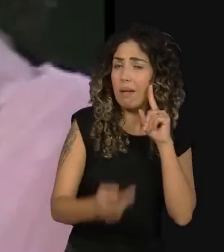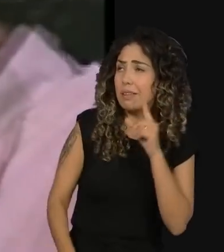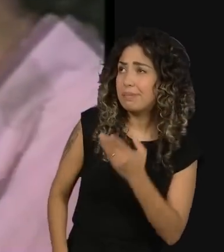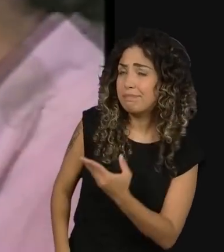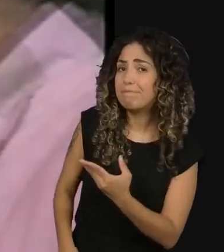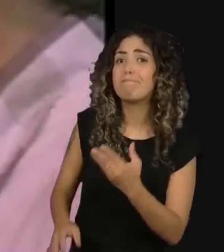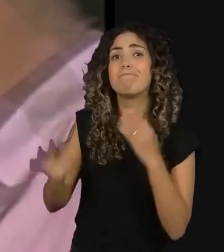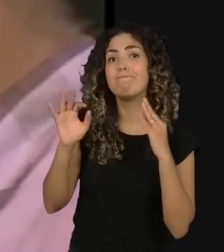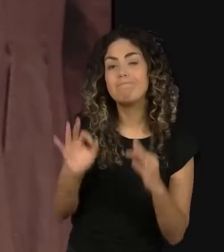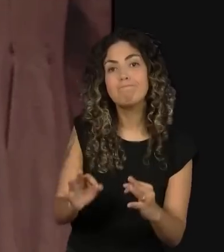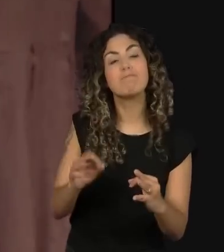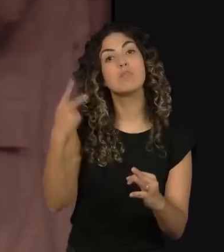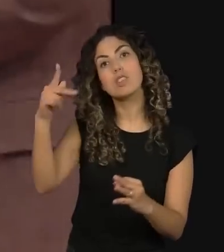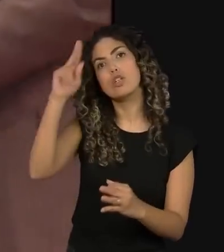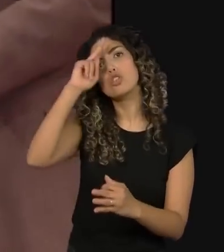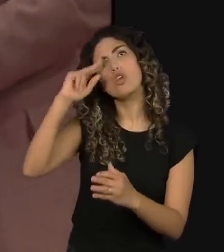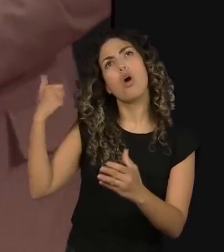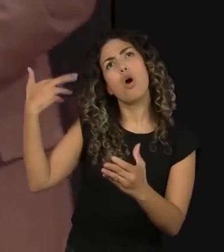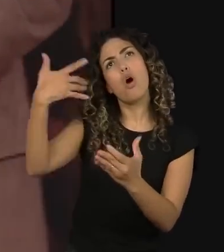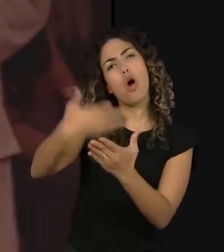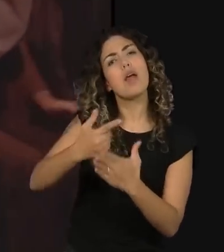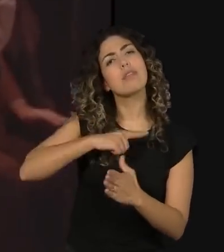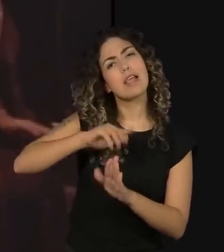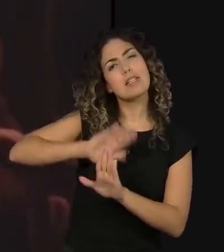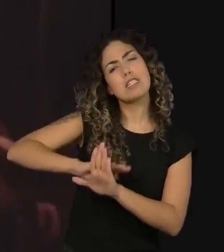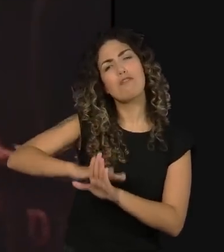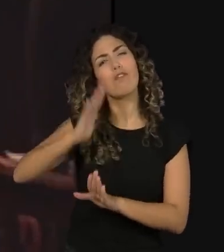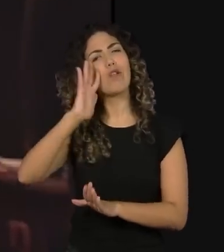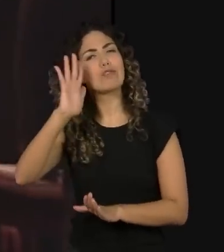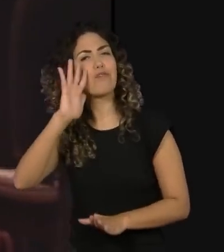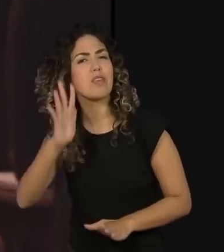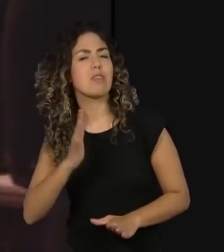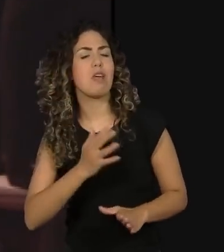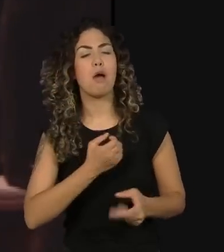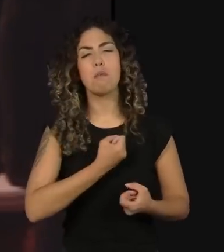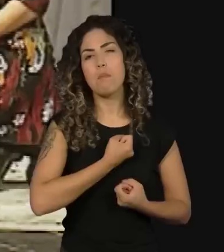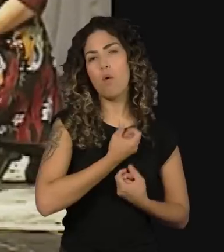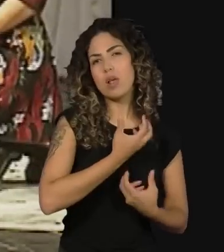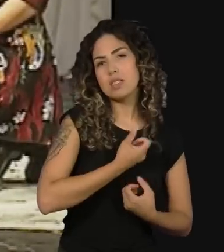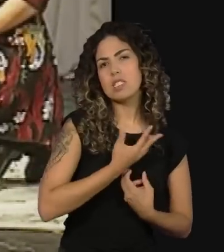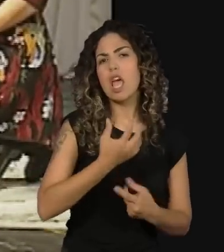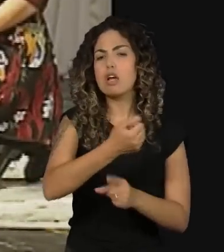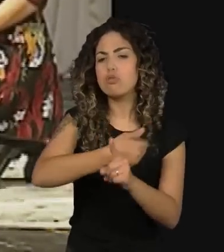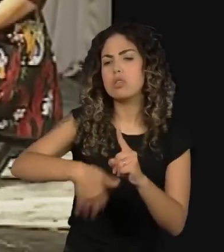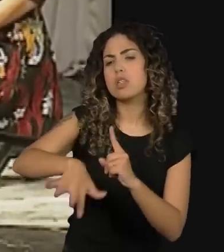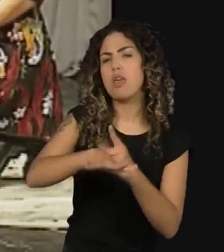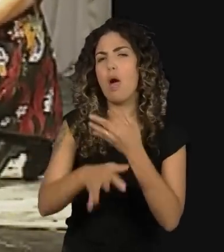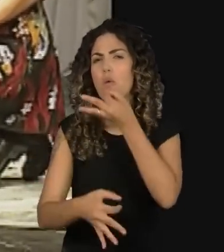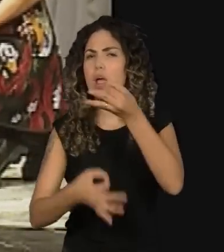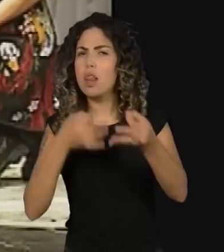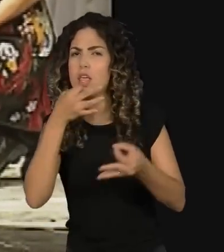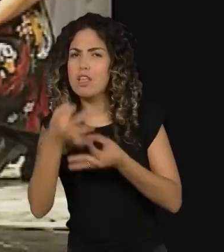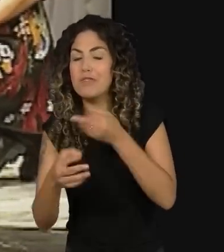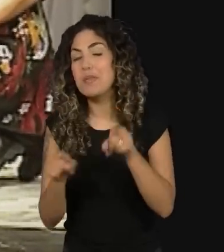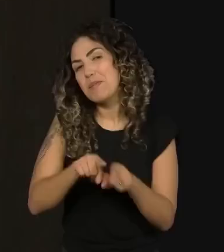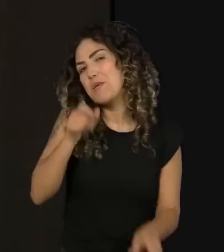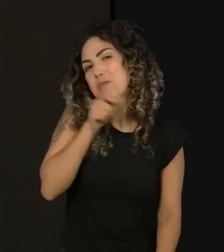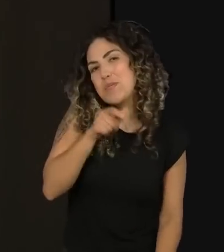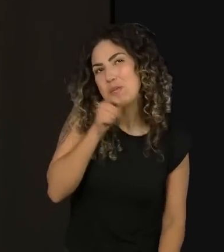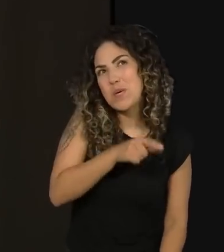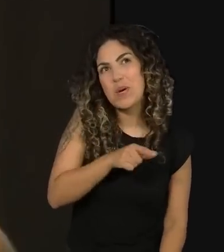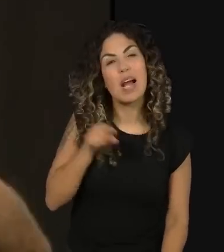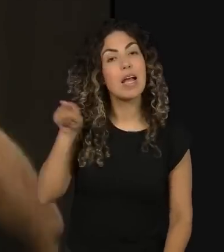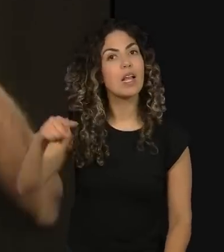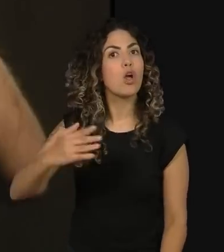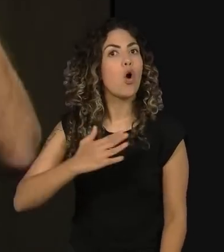Sua obra é recheada de filosofia, poesia, crítica social e humor, além de uma incomparável paixão